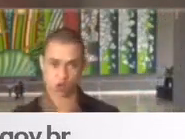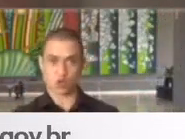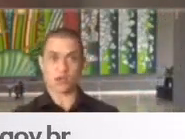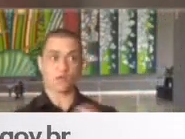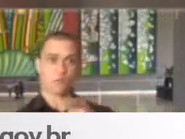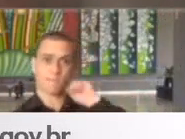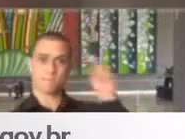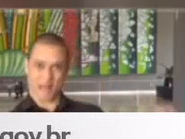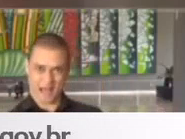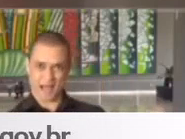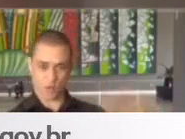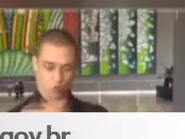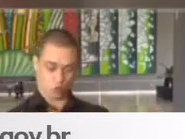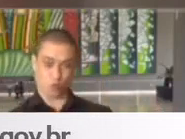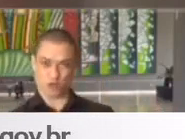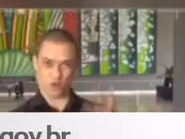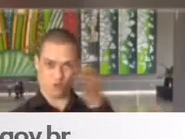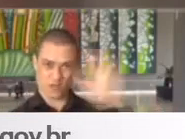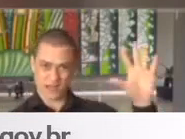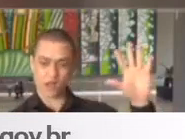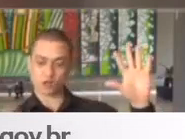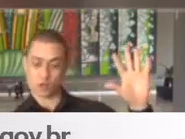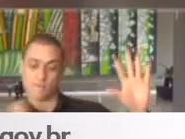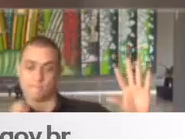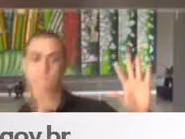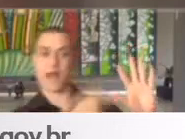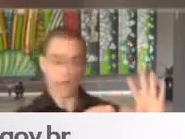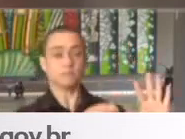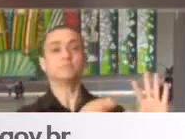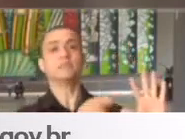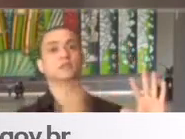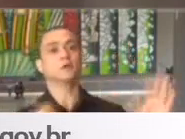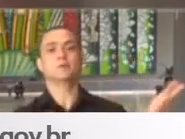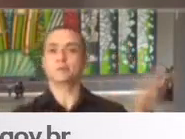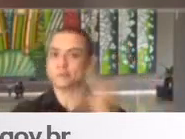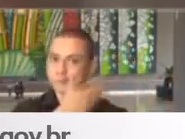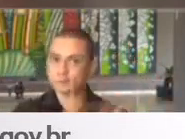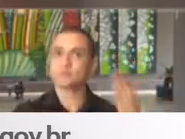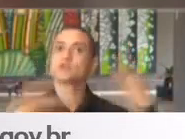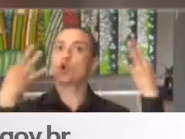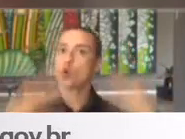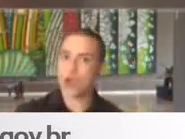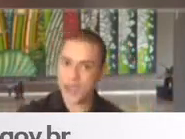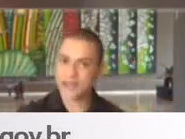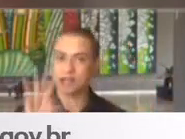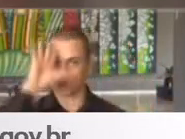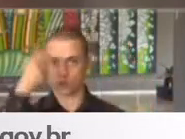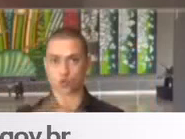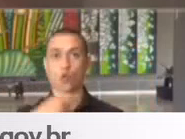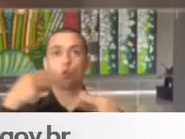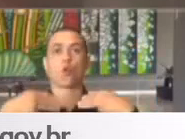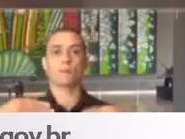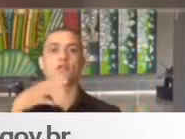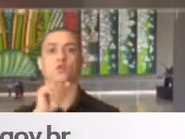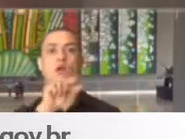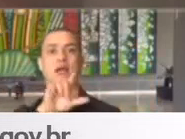Tesouro Nacional, conforme sabem, graças a uma boa decisão, correta decisão do ministro Alexandre de